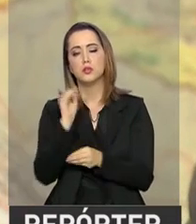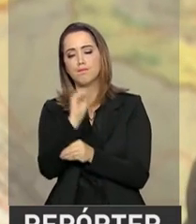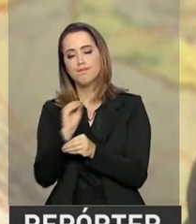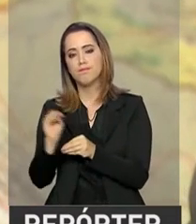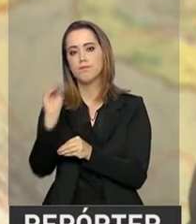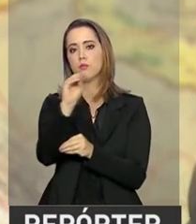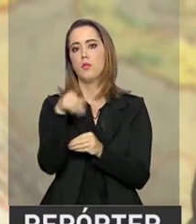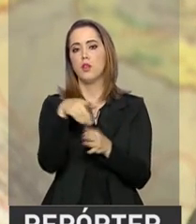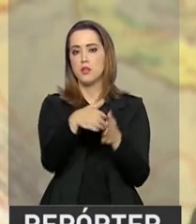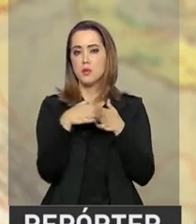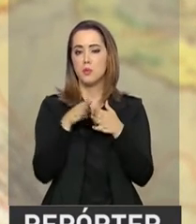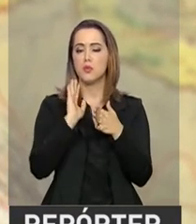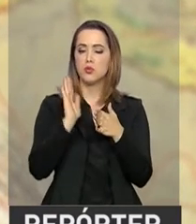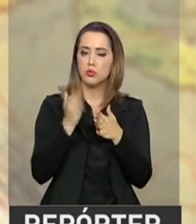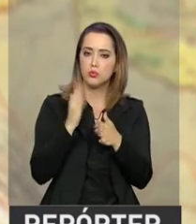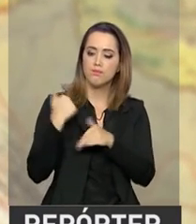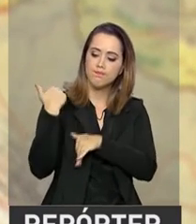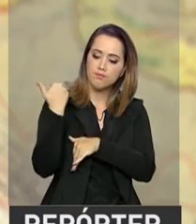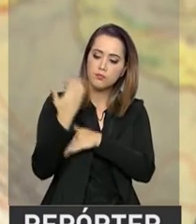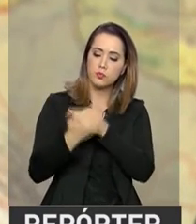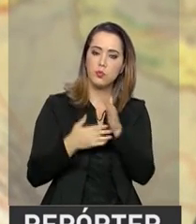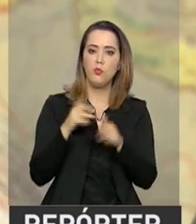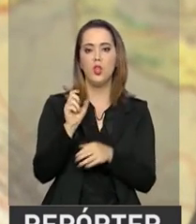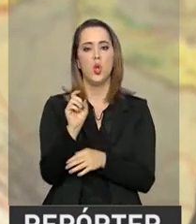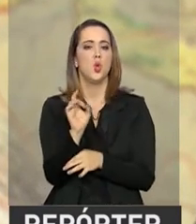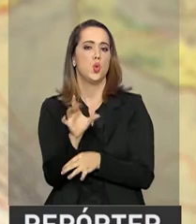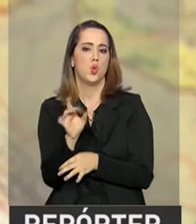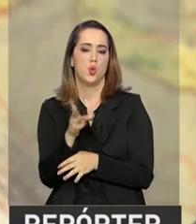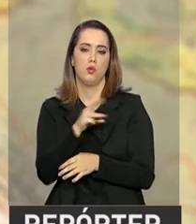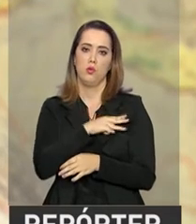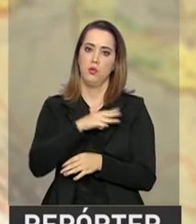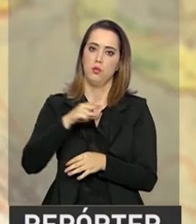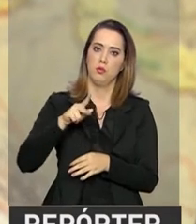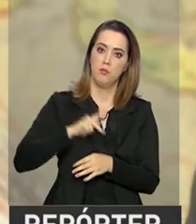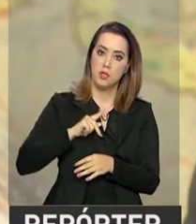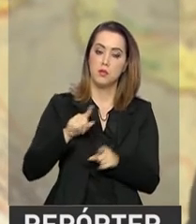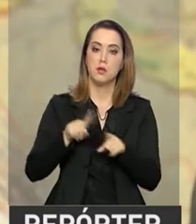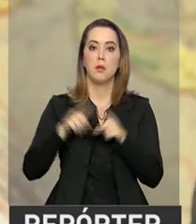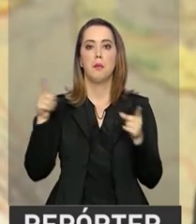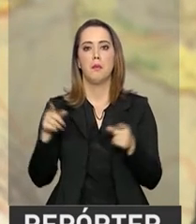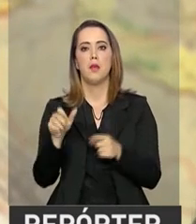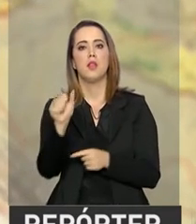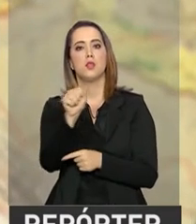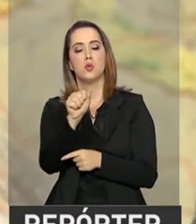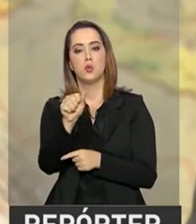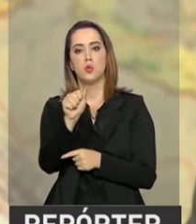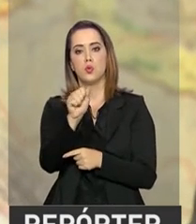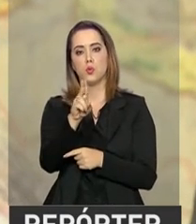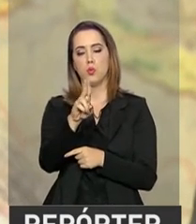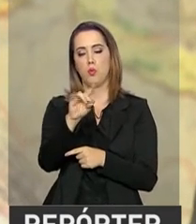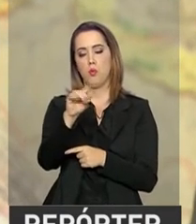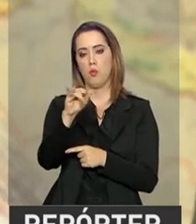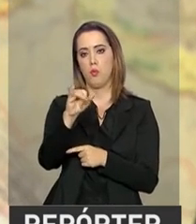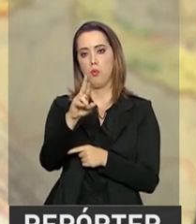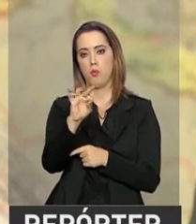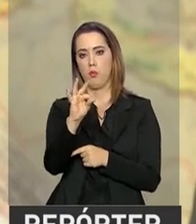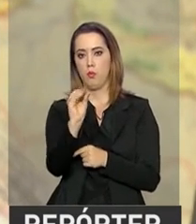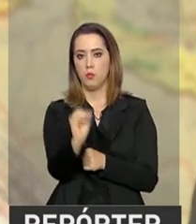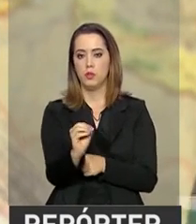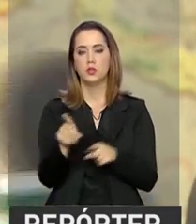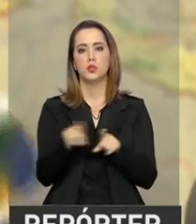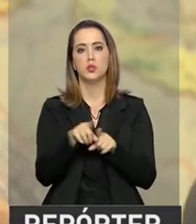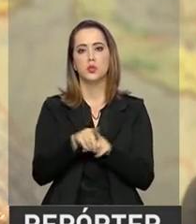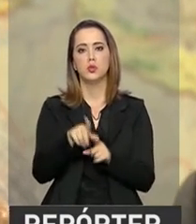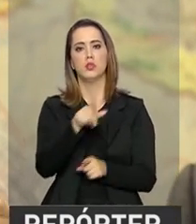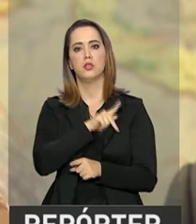foi um pleito que veio não só do Ministério Público do Trabalho mas os auditores-fiscais do trabalho e da Defensoria Pública